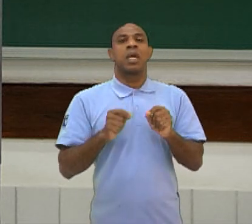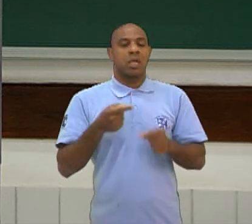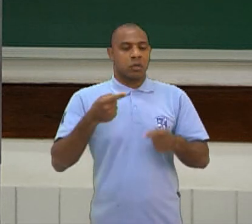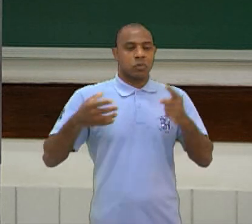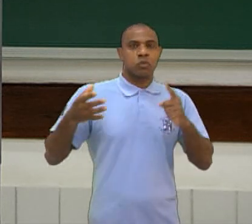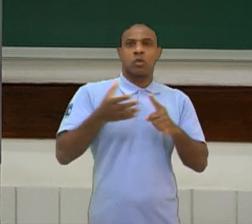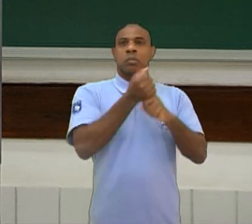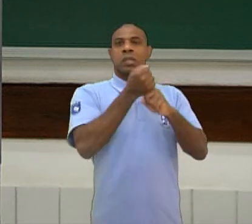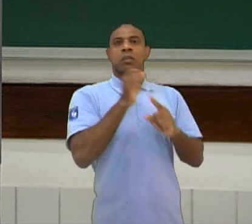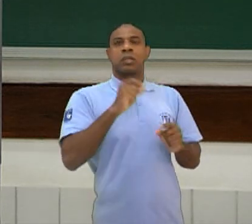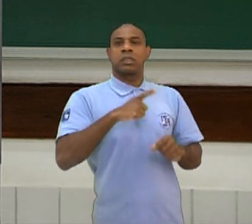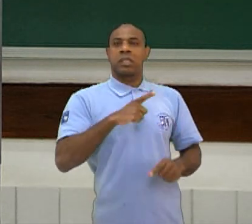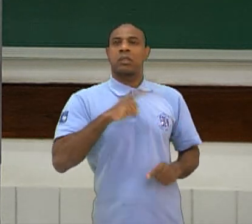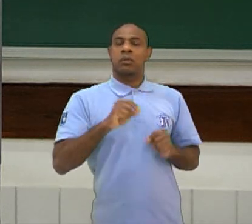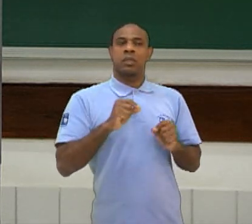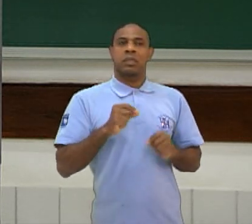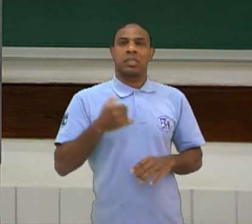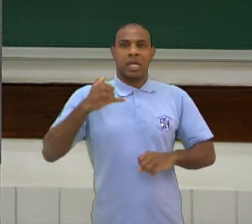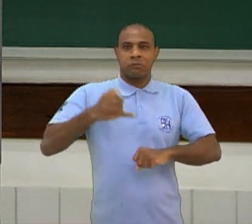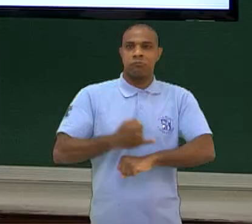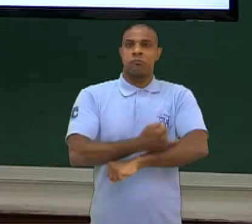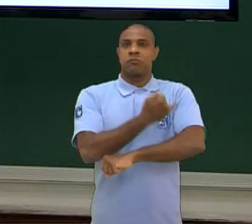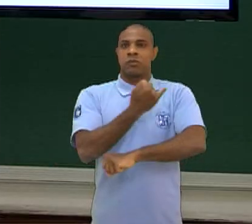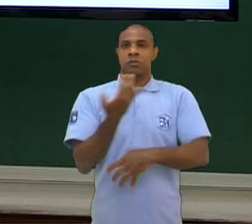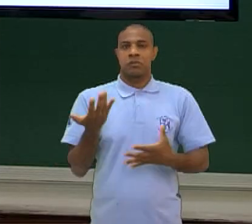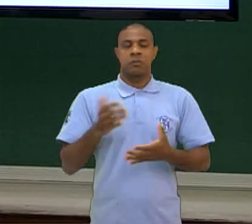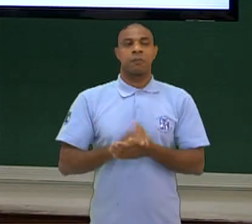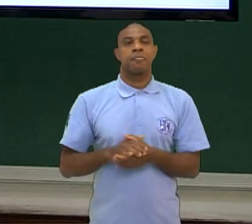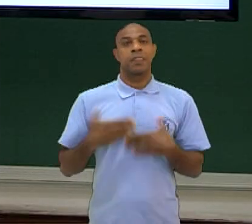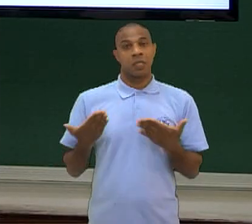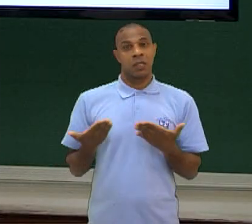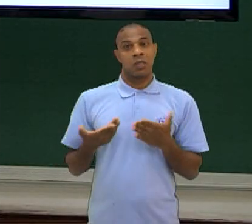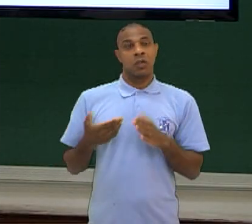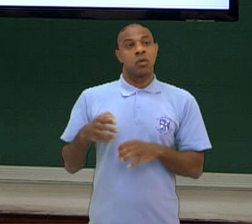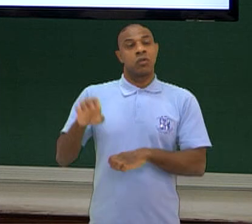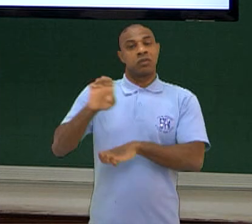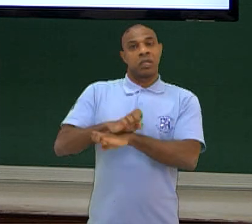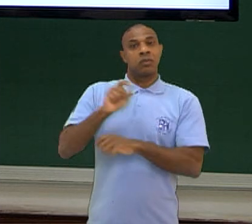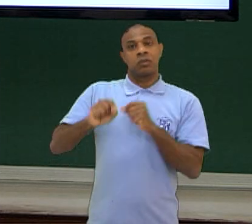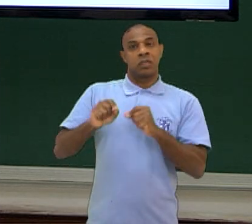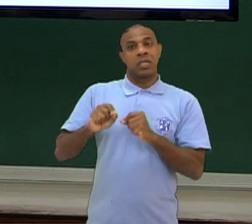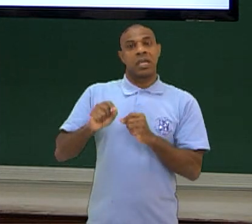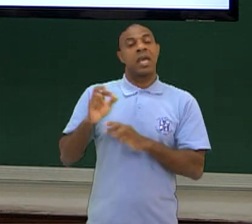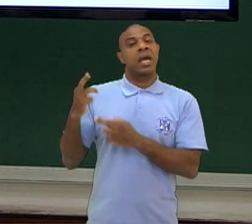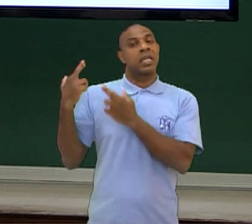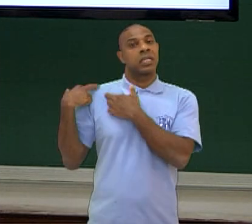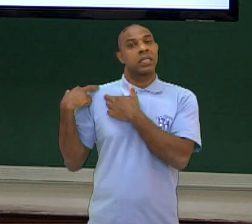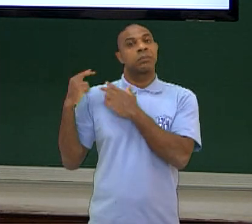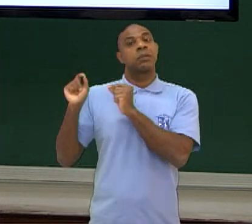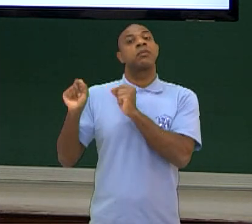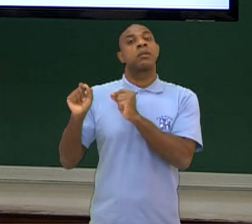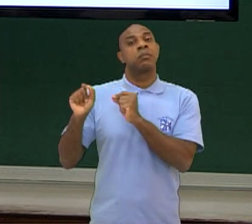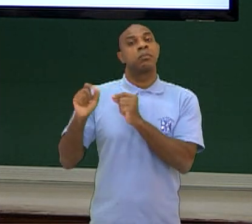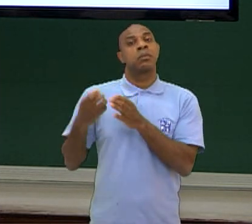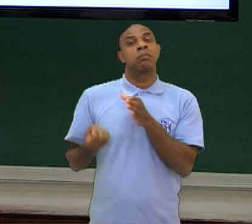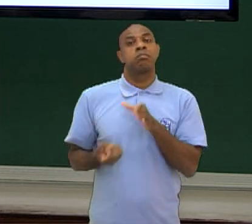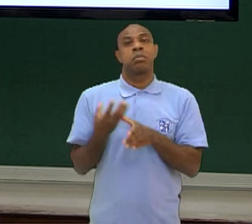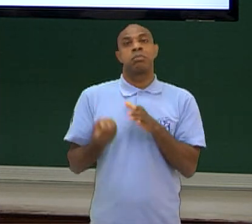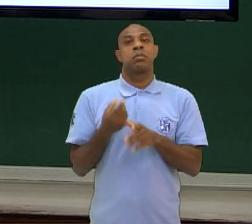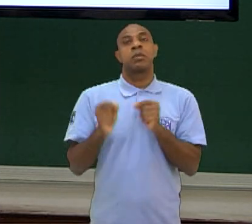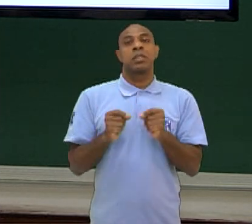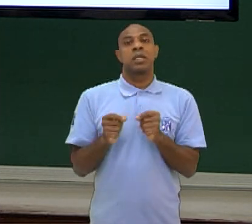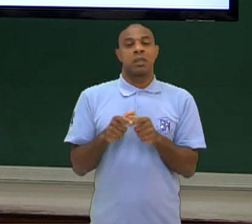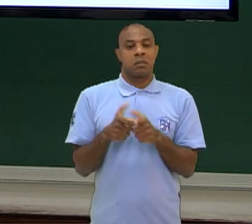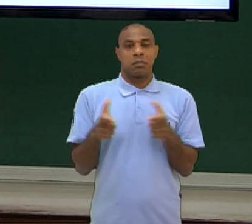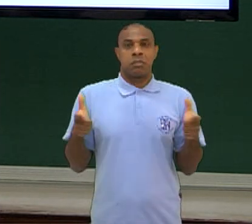dominação que existe lá na infraestrutura. Então, o Estado ele vai ser a instituição responsável por reproduzir a dominação da